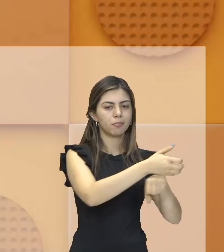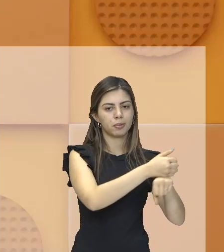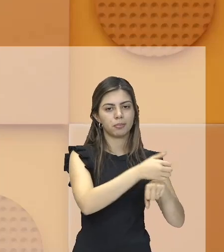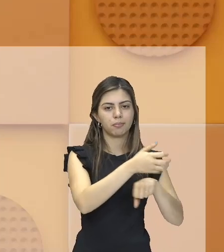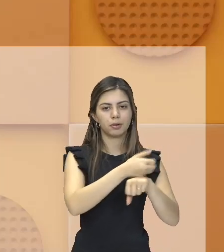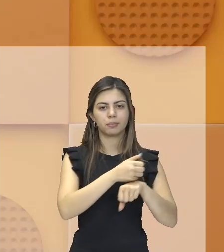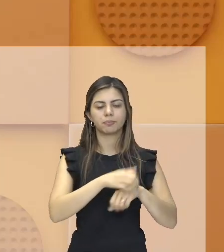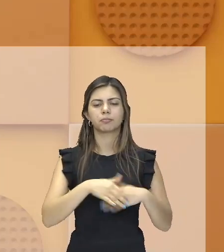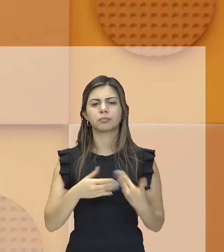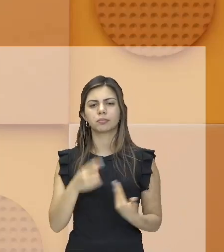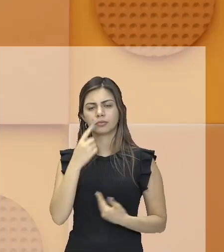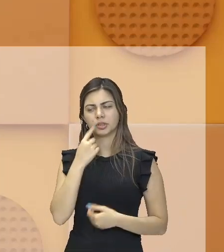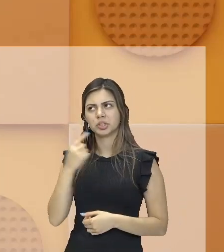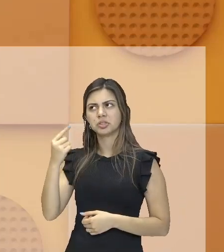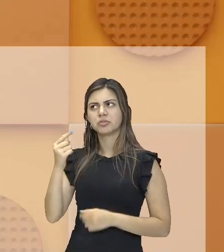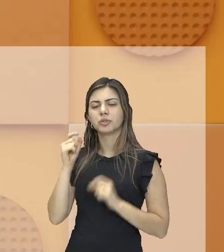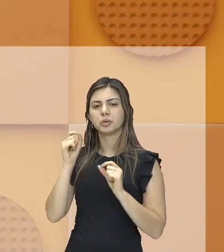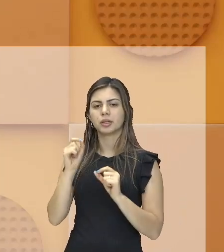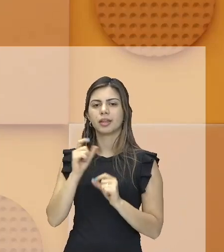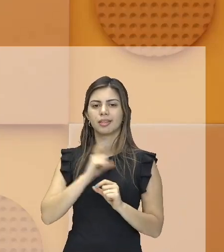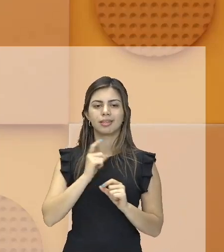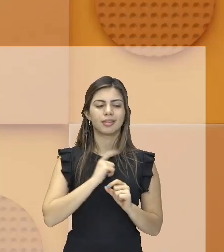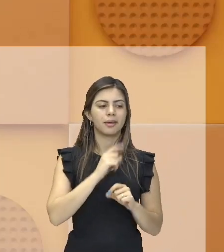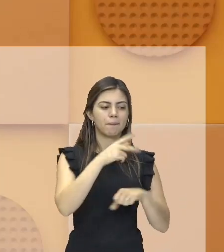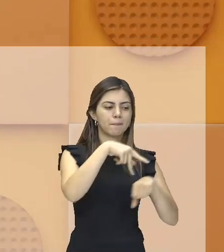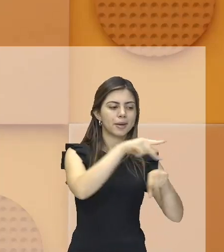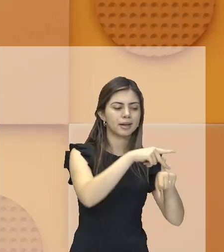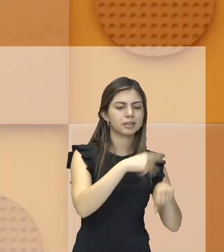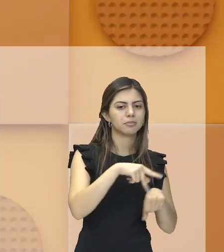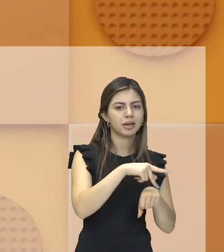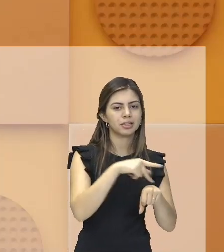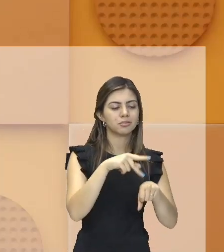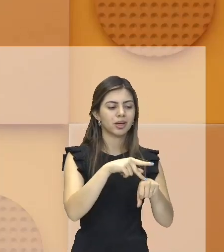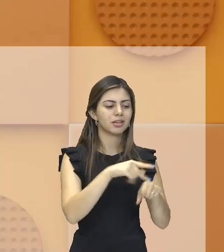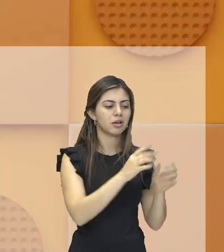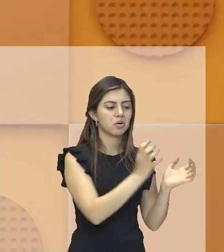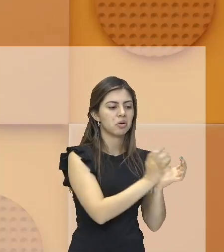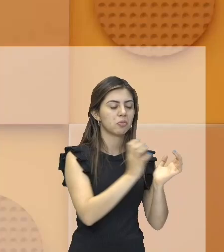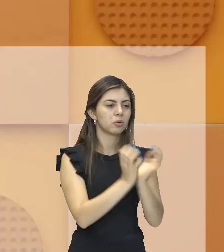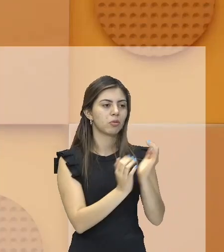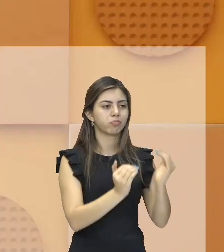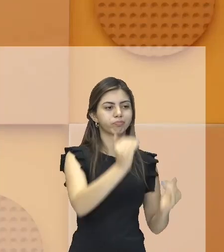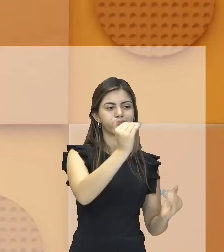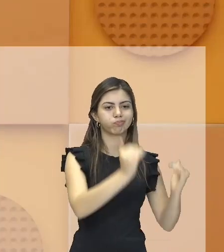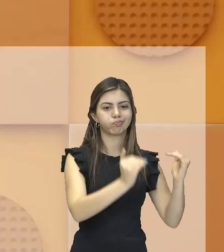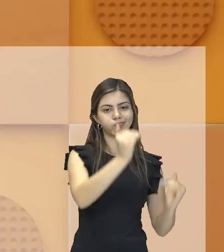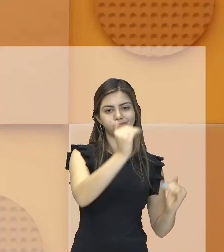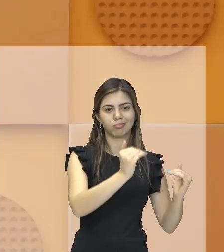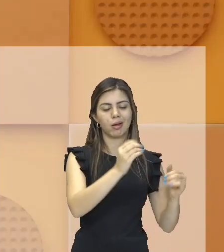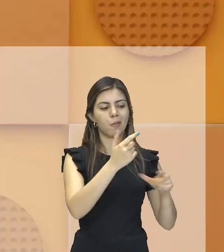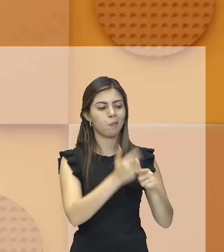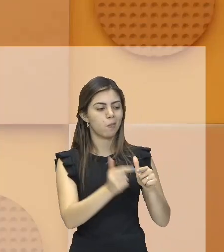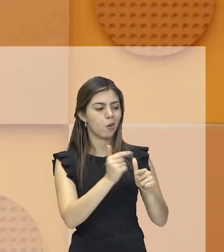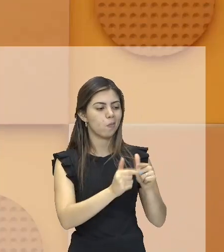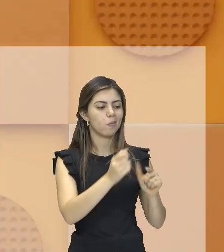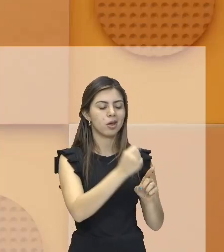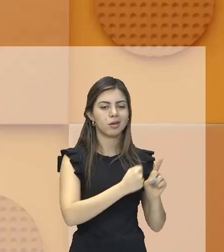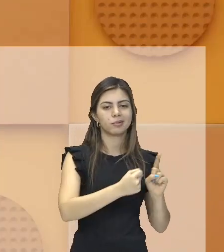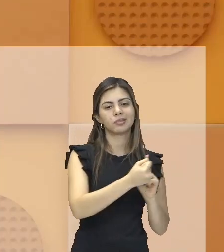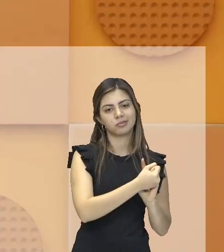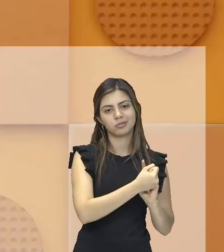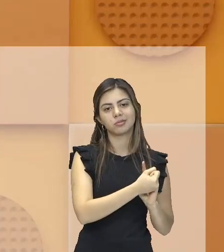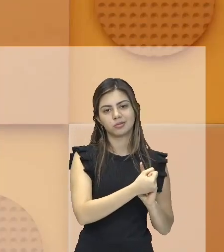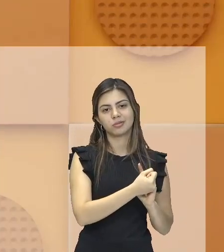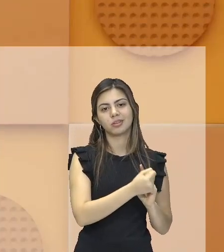de países subdesenvolvidos com desigualdades sociais, com problemas sociais ainda